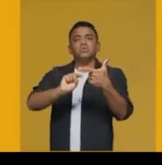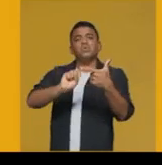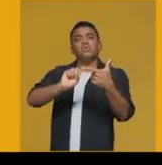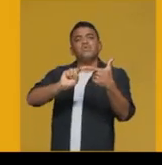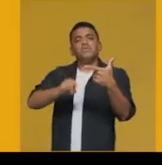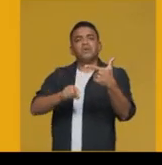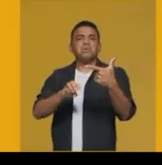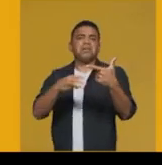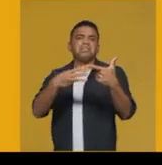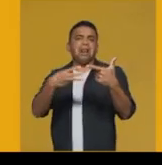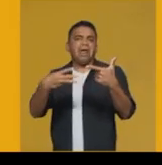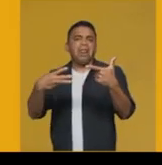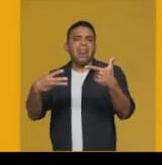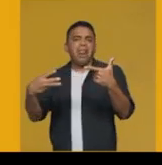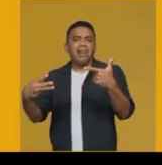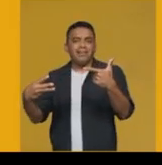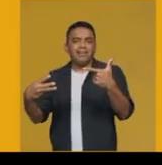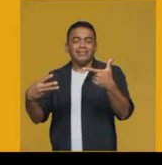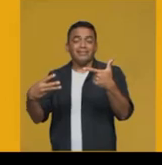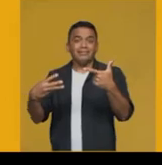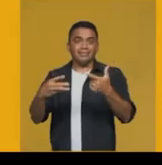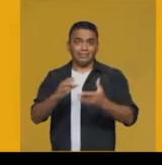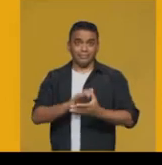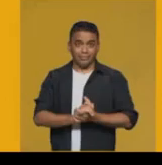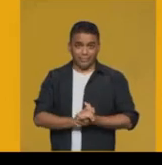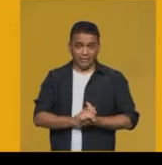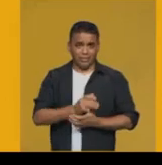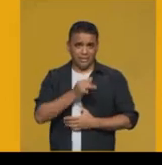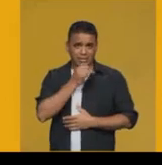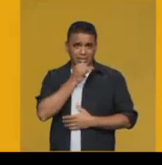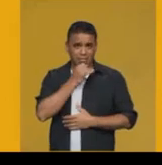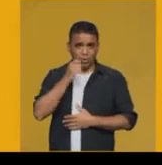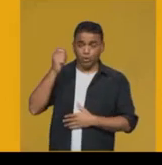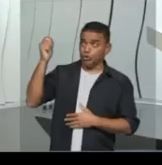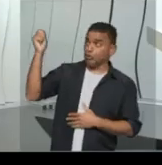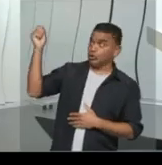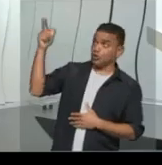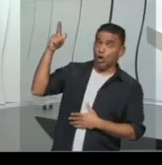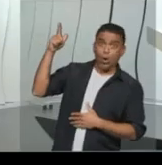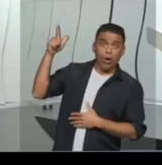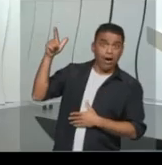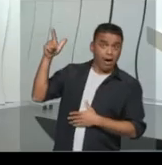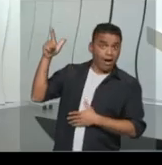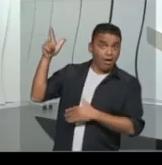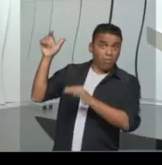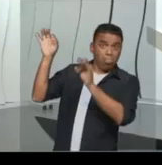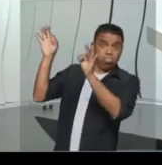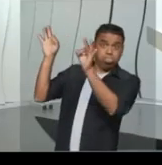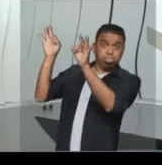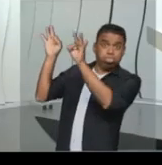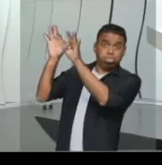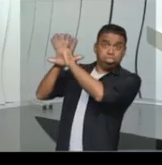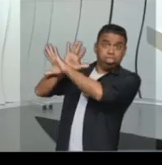se o Sol morresse amanhã, nós teríamos